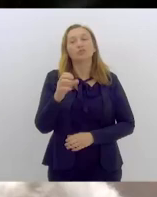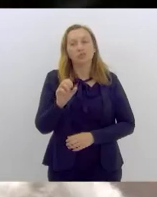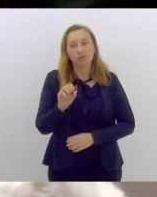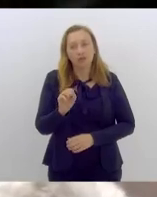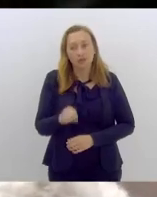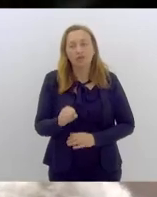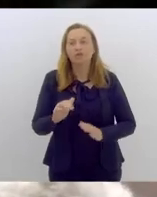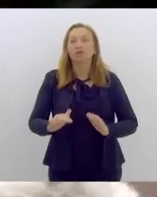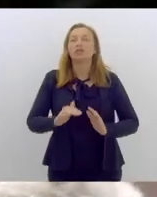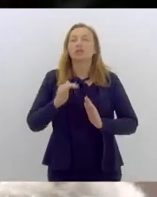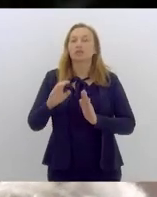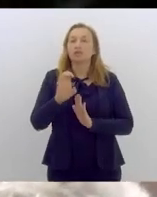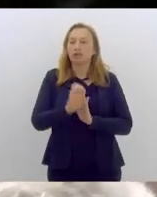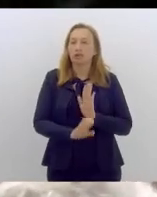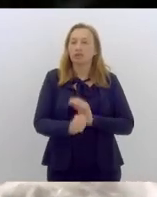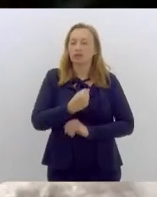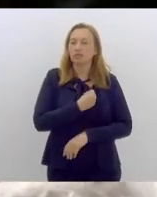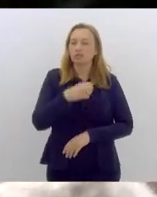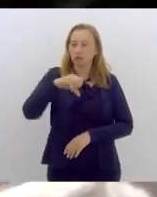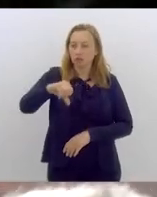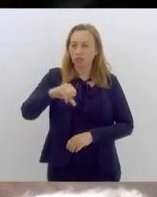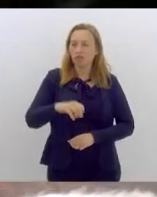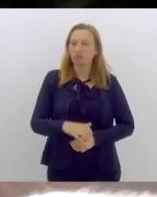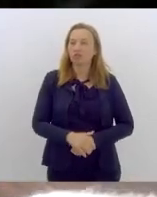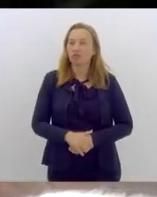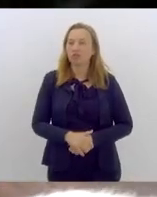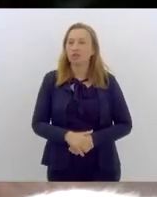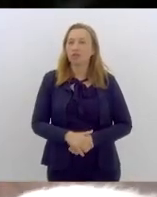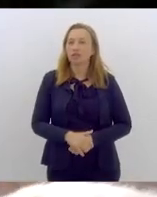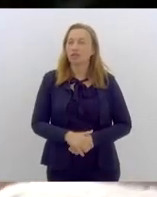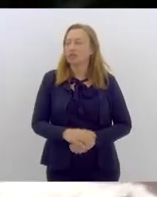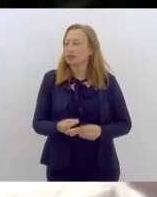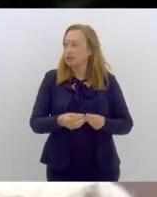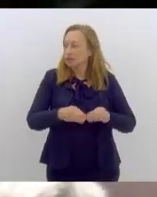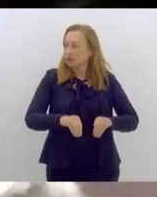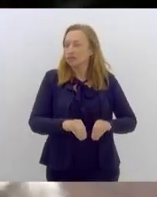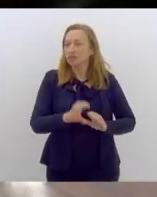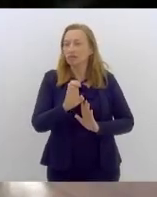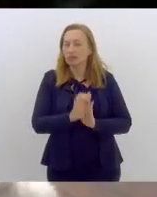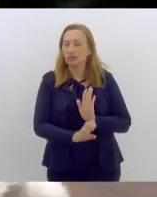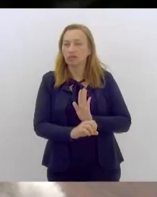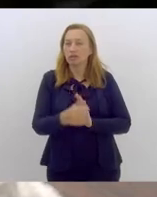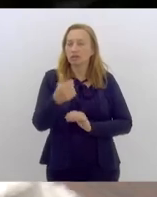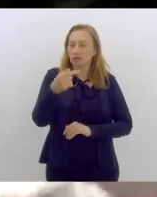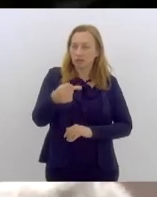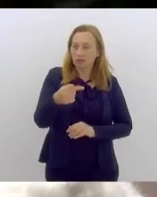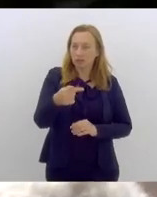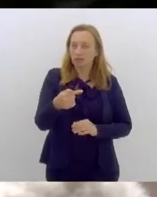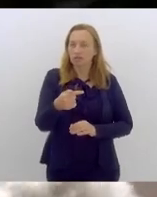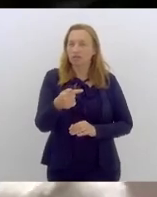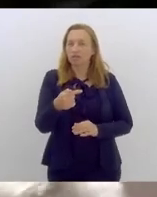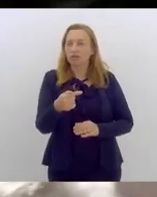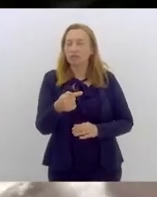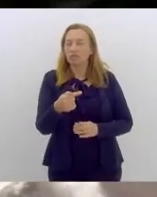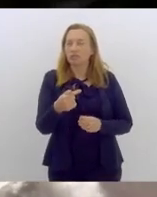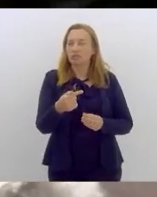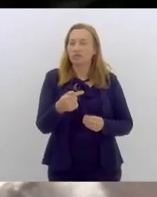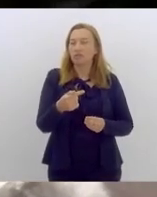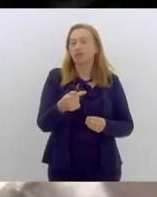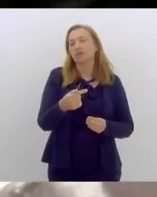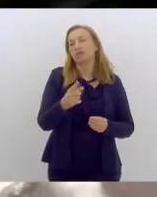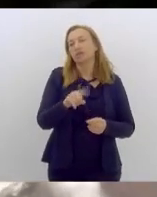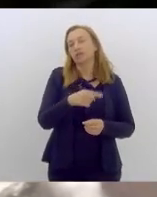Favorável com subemenda à emenda número 9, prejudicada a emenda número 7 pela rejeição da emenda